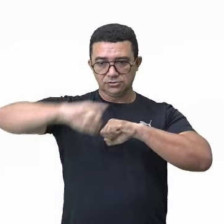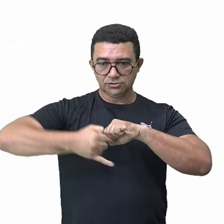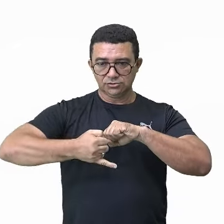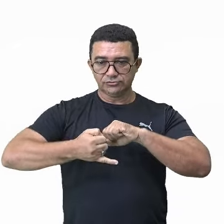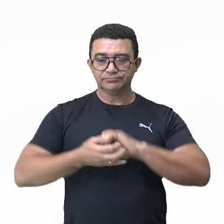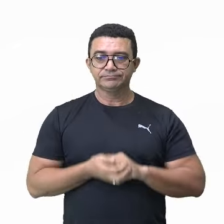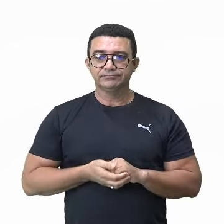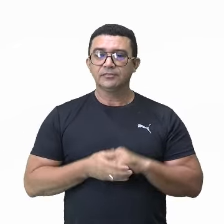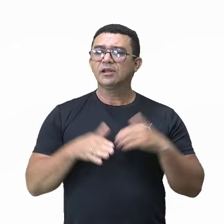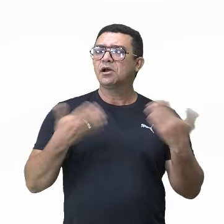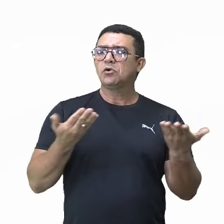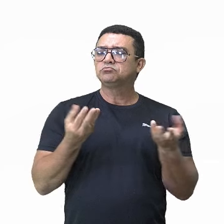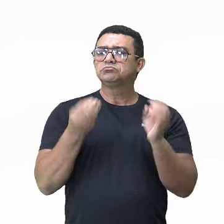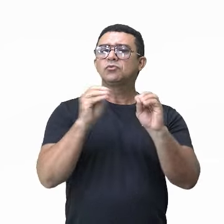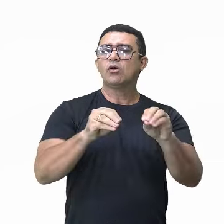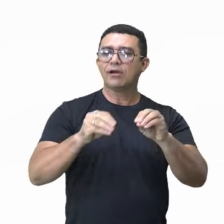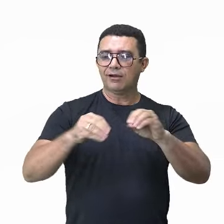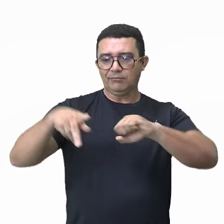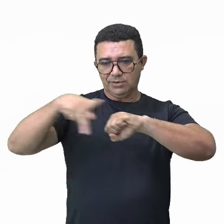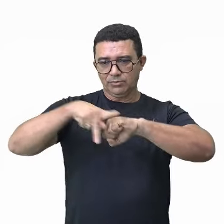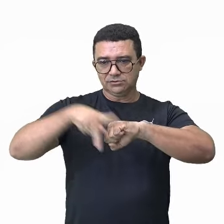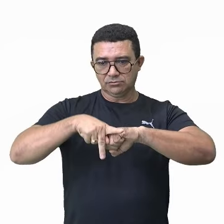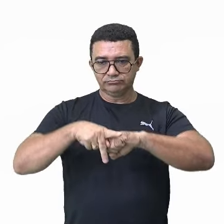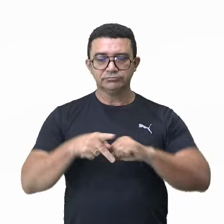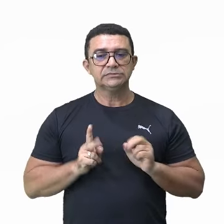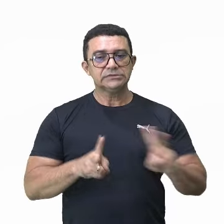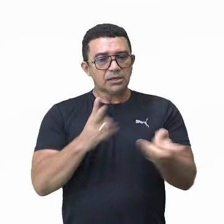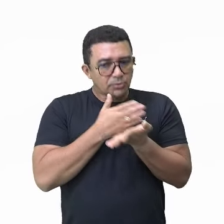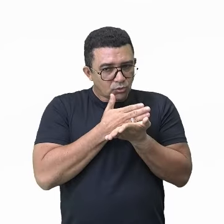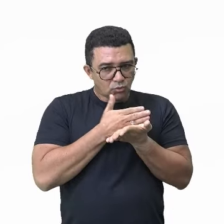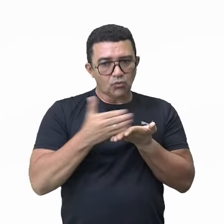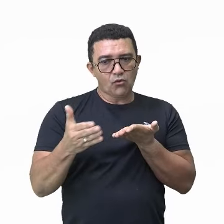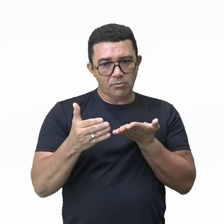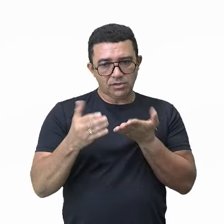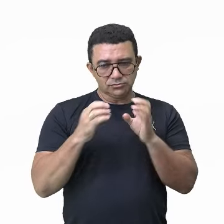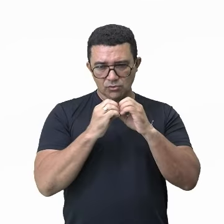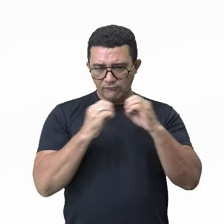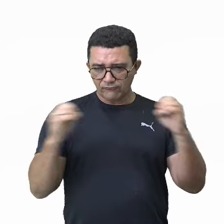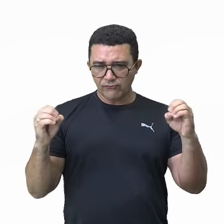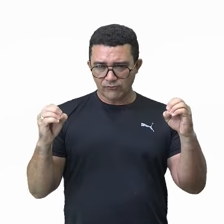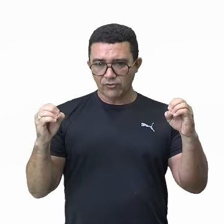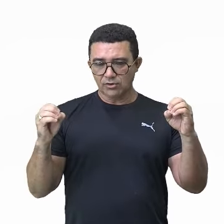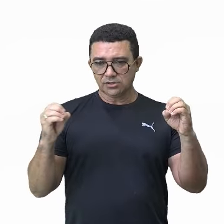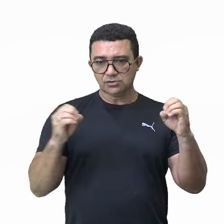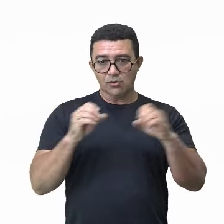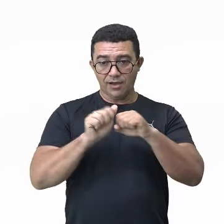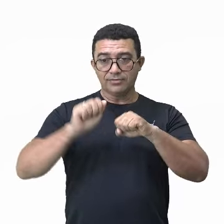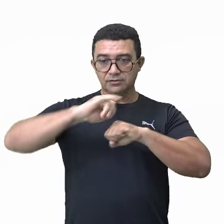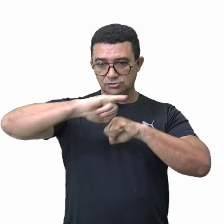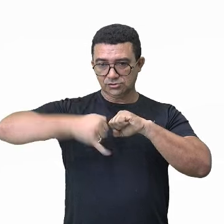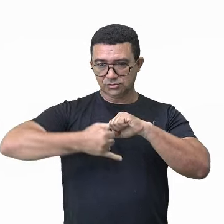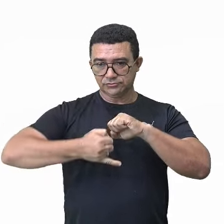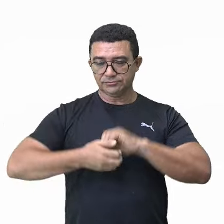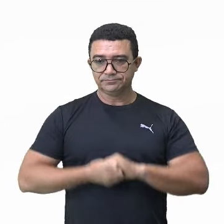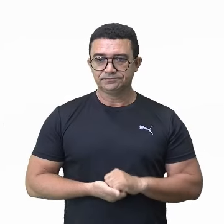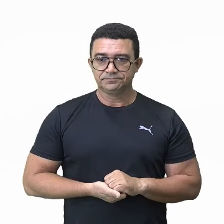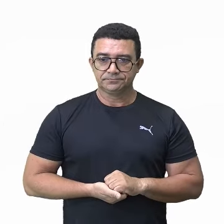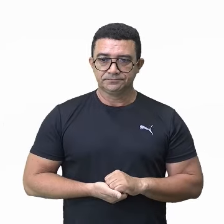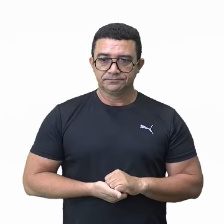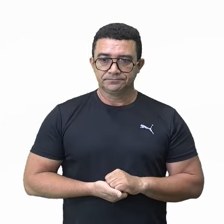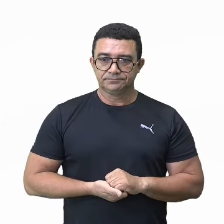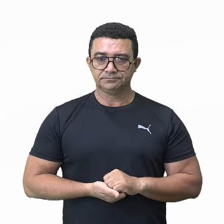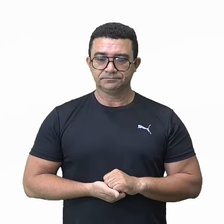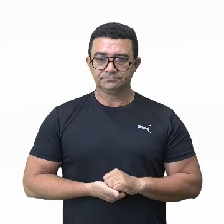aparecer essa preposição professora sempre no início da oração adjetiva Beleza então vamos entender a